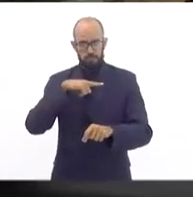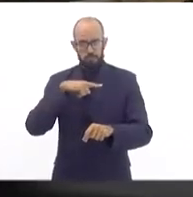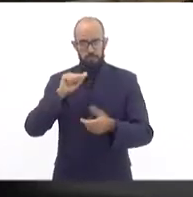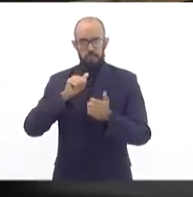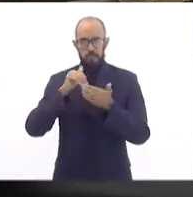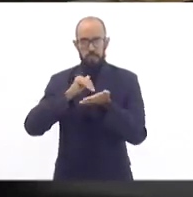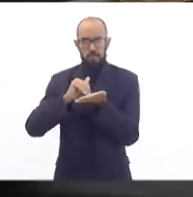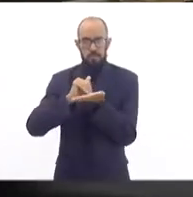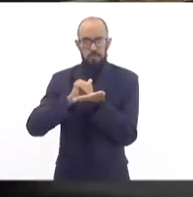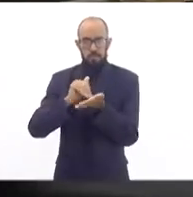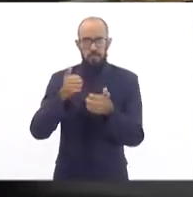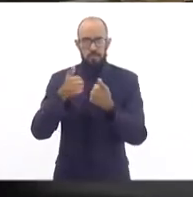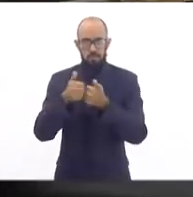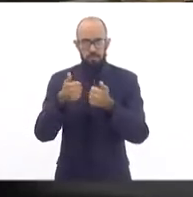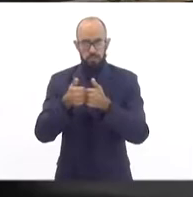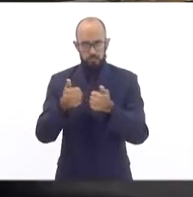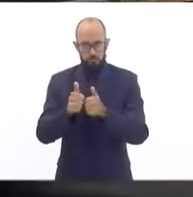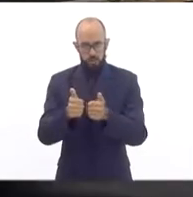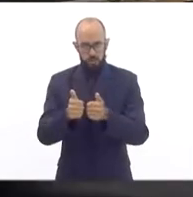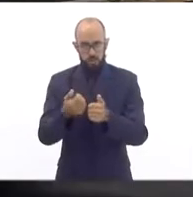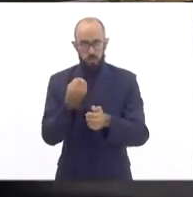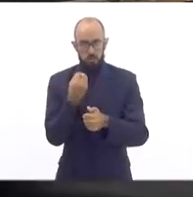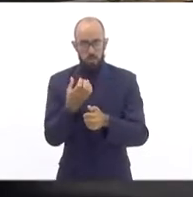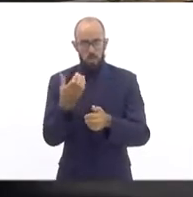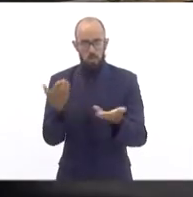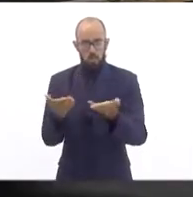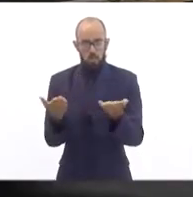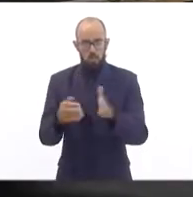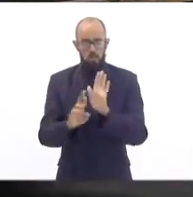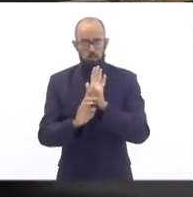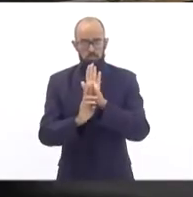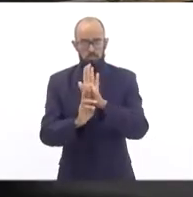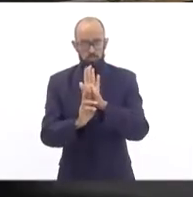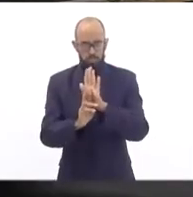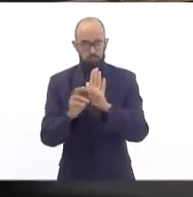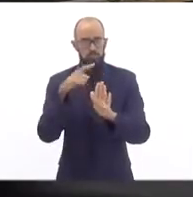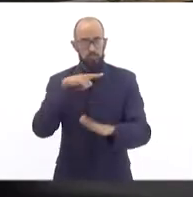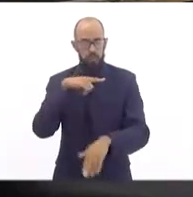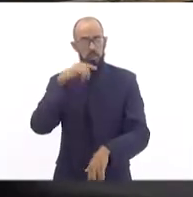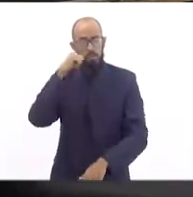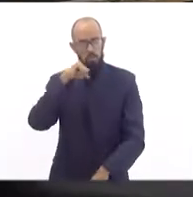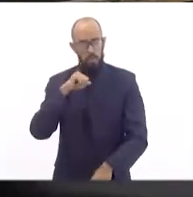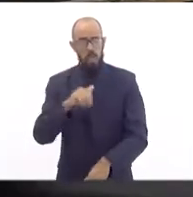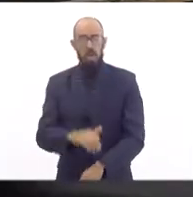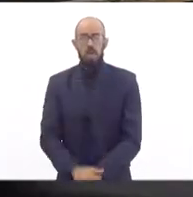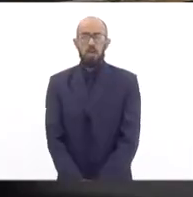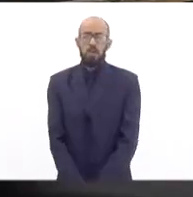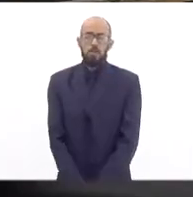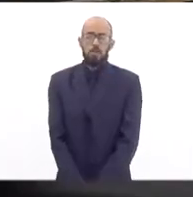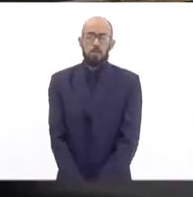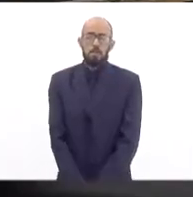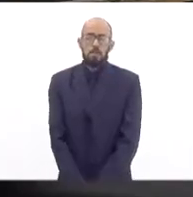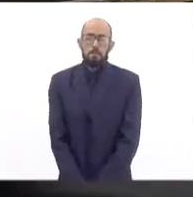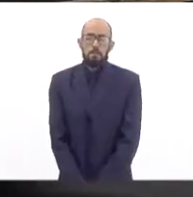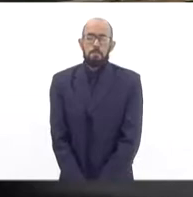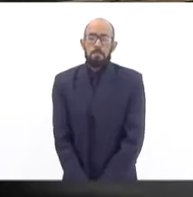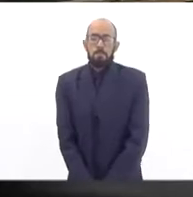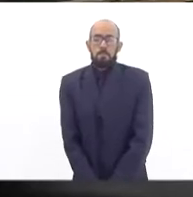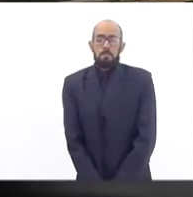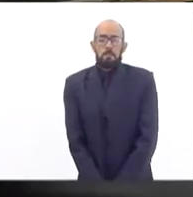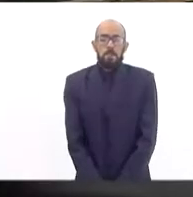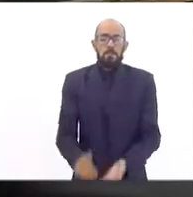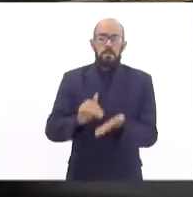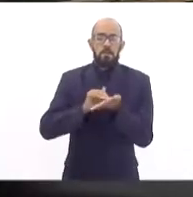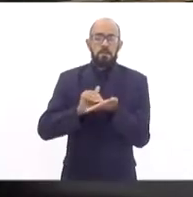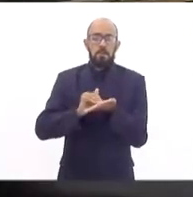Secretaria de Transporte, e que bom que hoje, representando a Secretaria, temos uma mulher, né? A Secretaria de Transporte